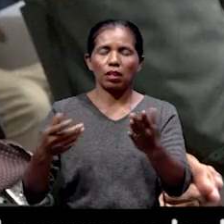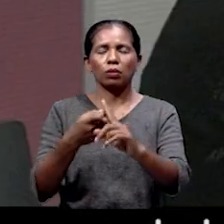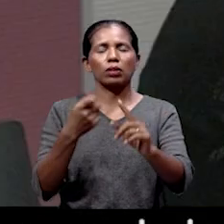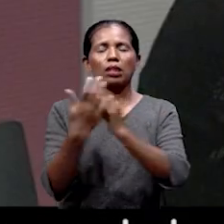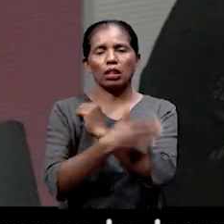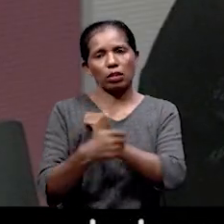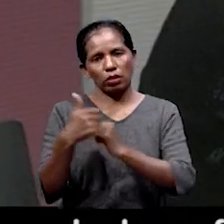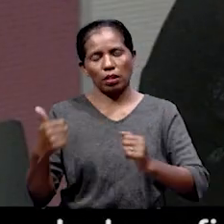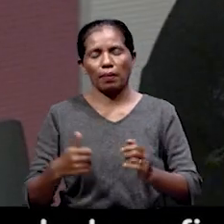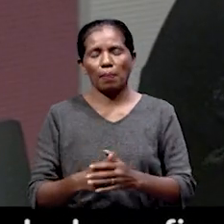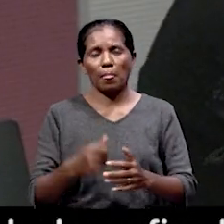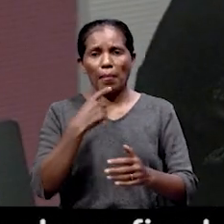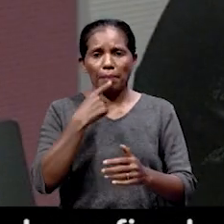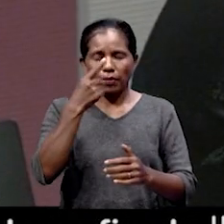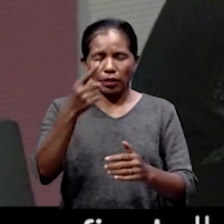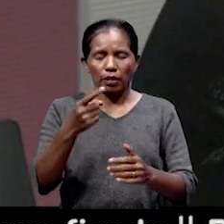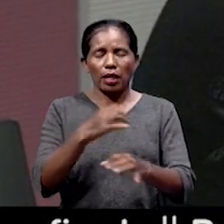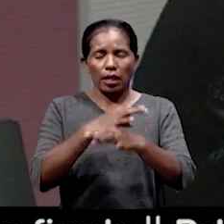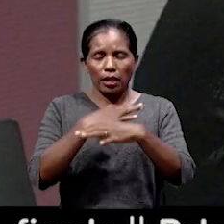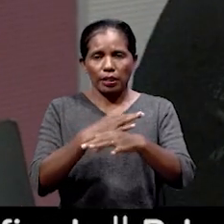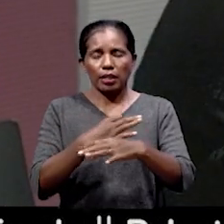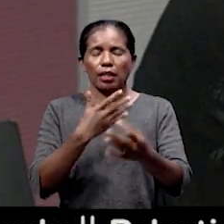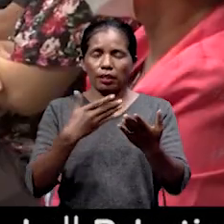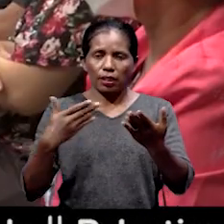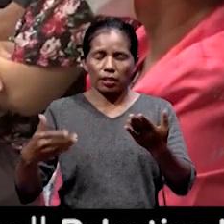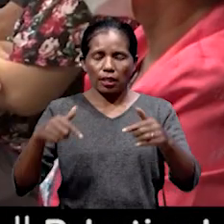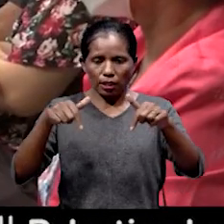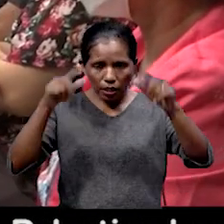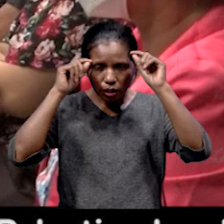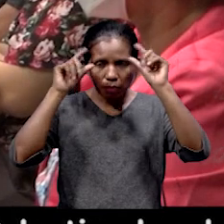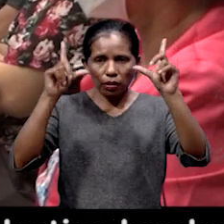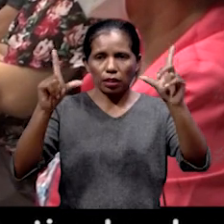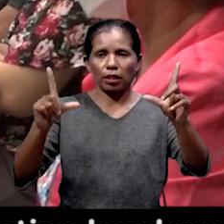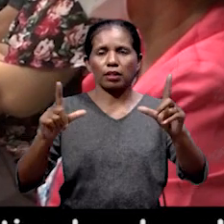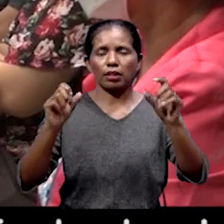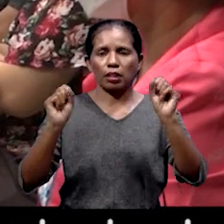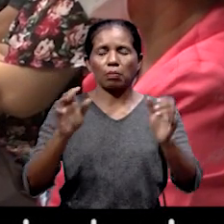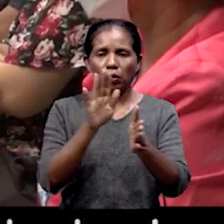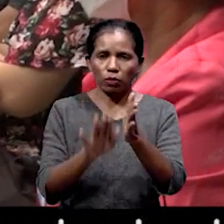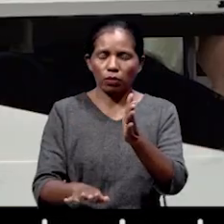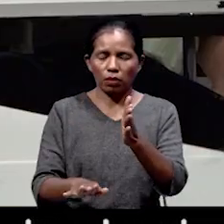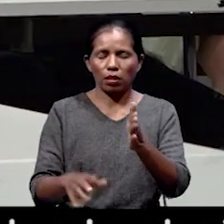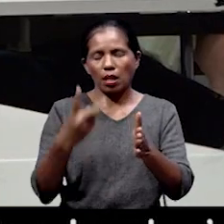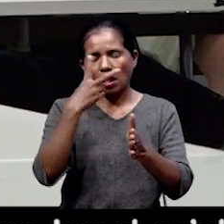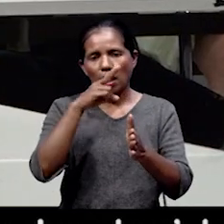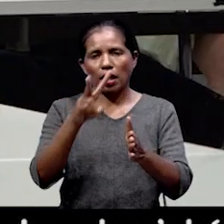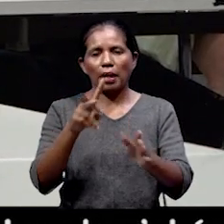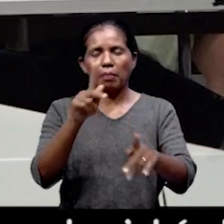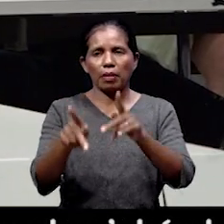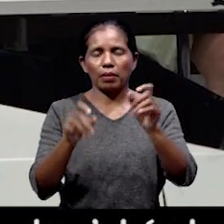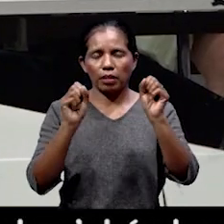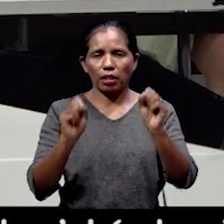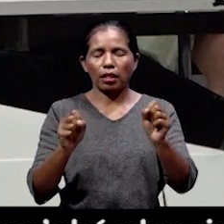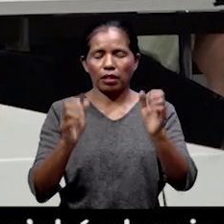liur. Adolmando confirma atu recupera produto interno bruto Timor-Leste nian nebeki ikliu consumidor sira tenki depende